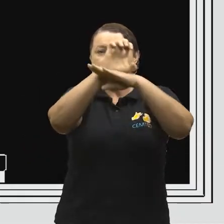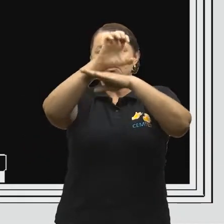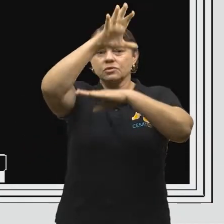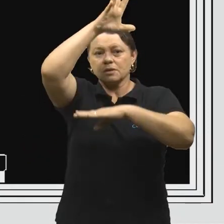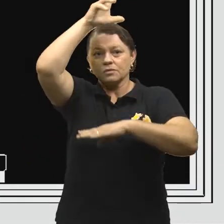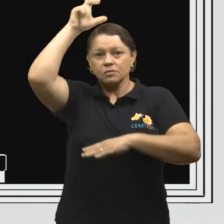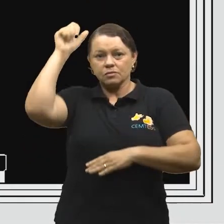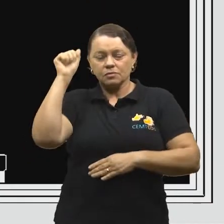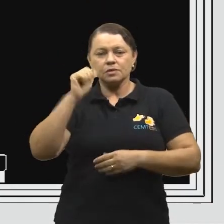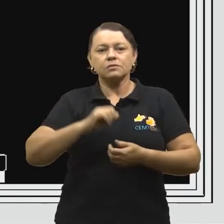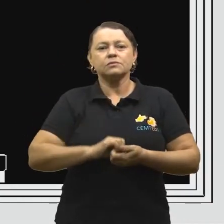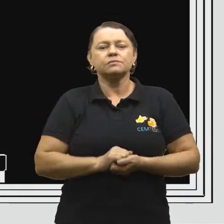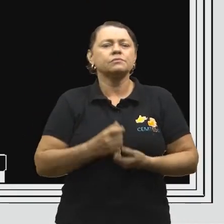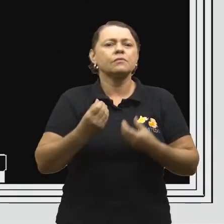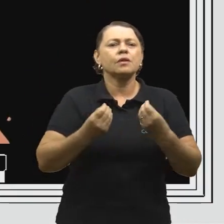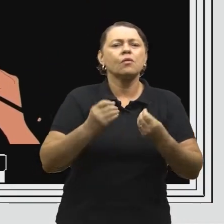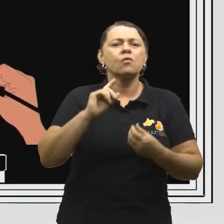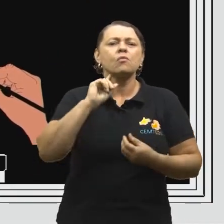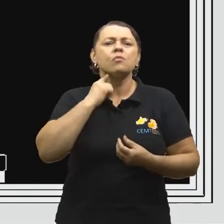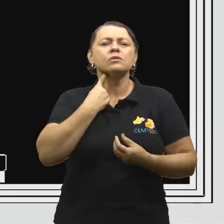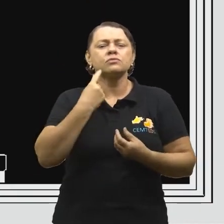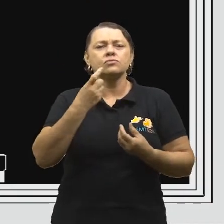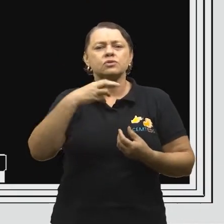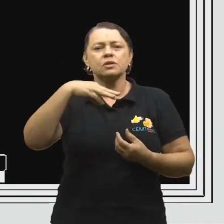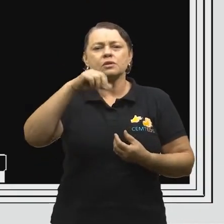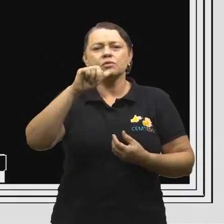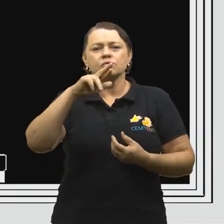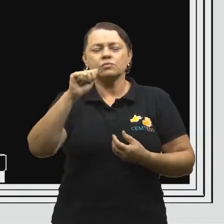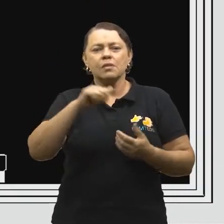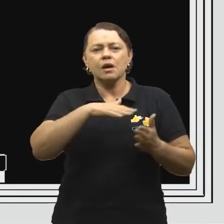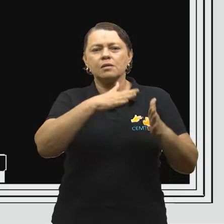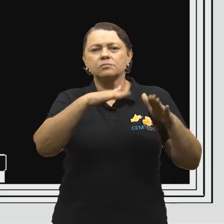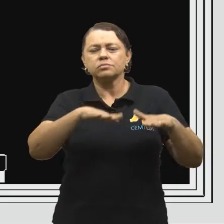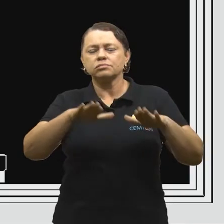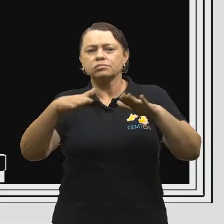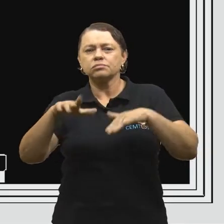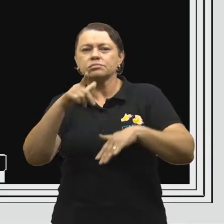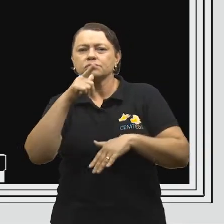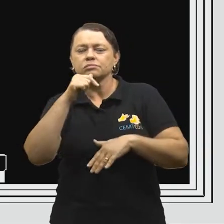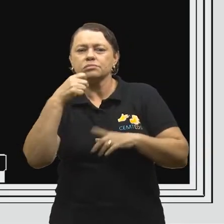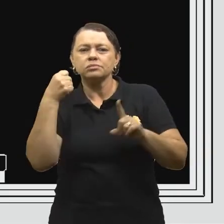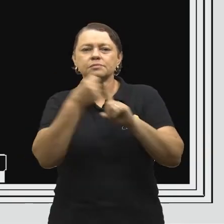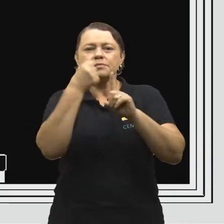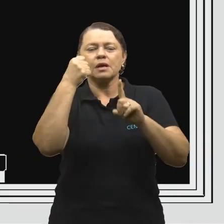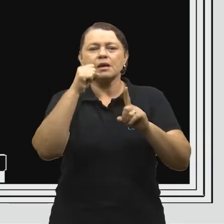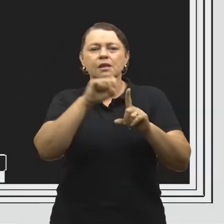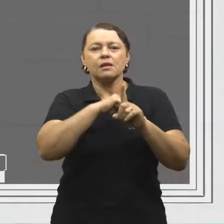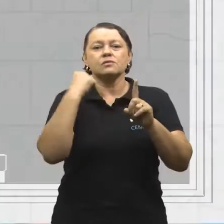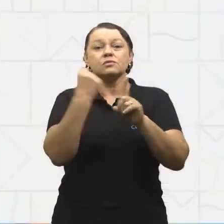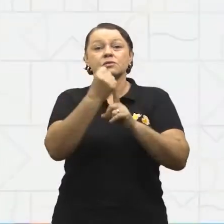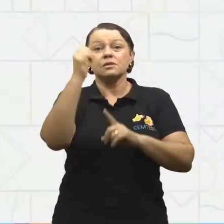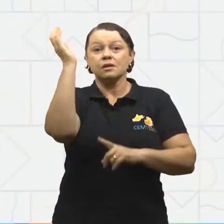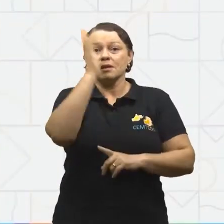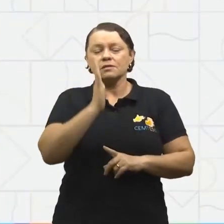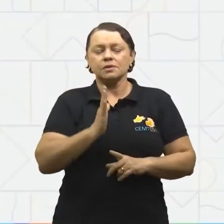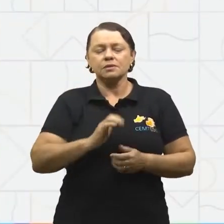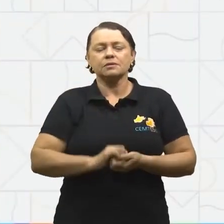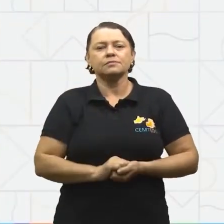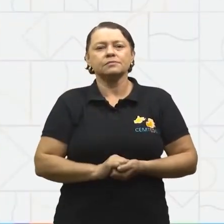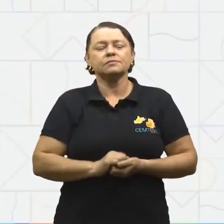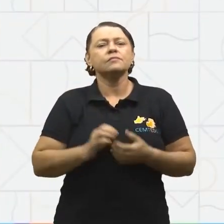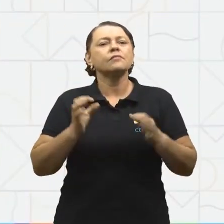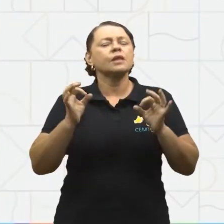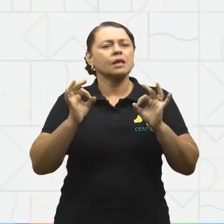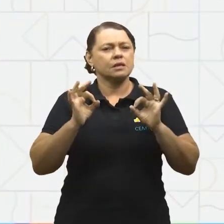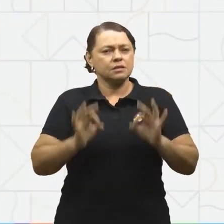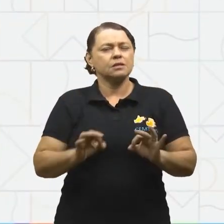Amazonas. Como a poluição nos mares e oceanos afeta a sociedade brasileira. Com certeza,